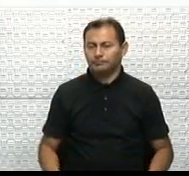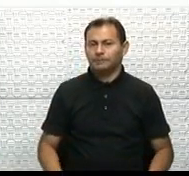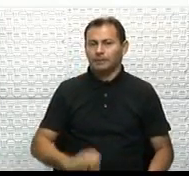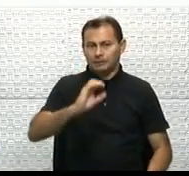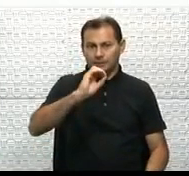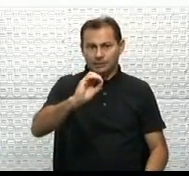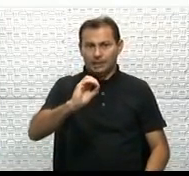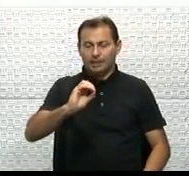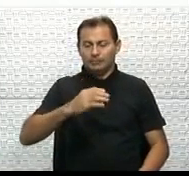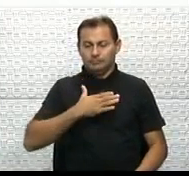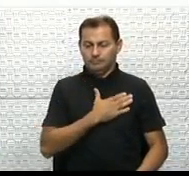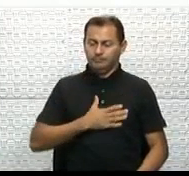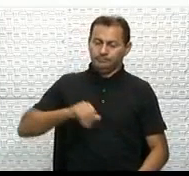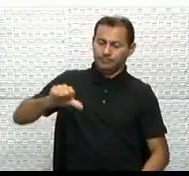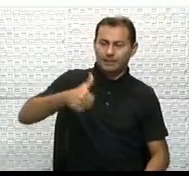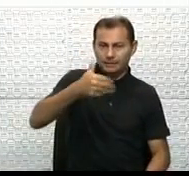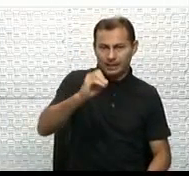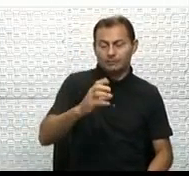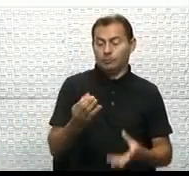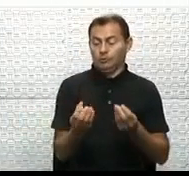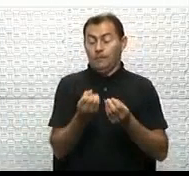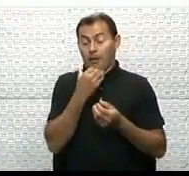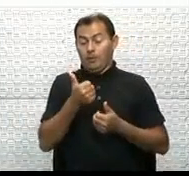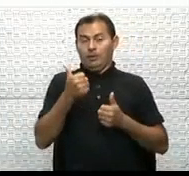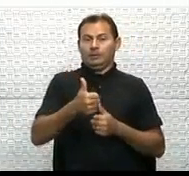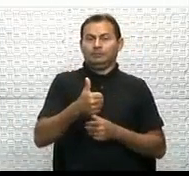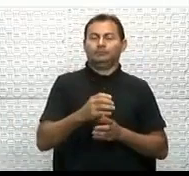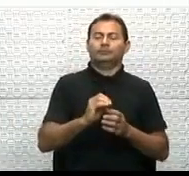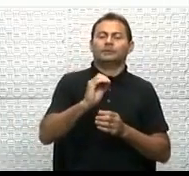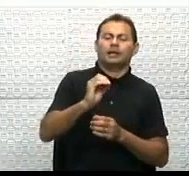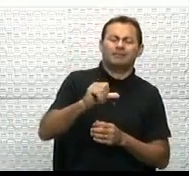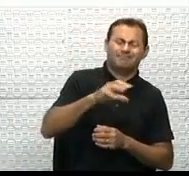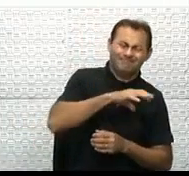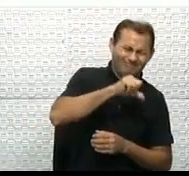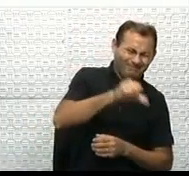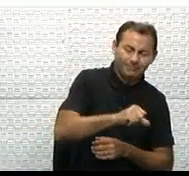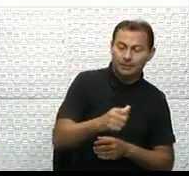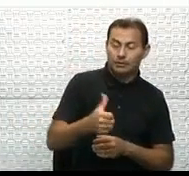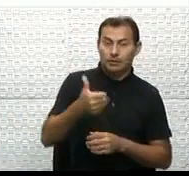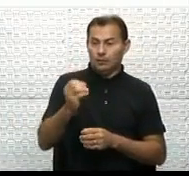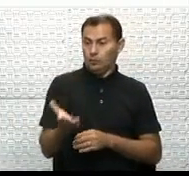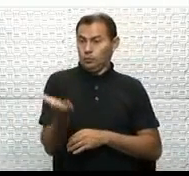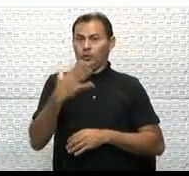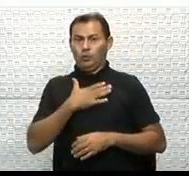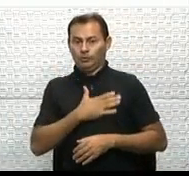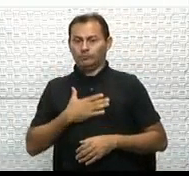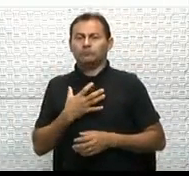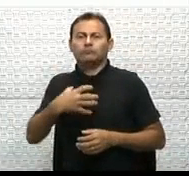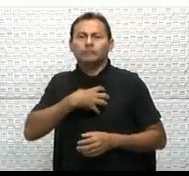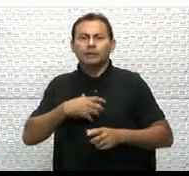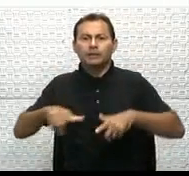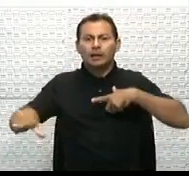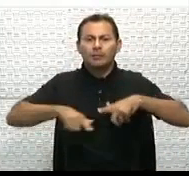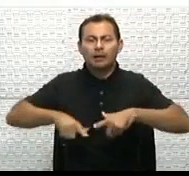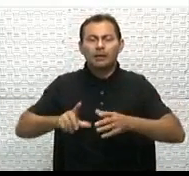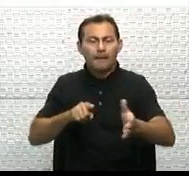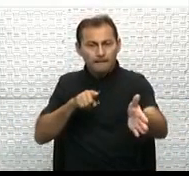De 0, insatisfeito, a 10, muito satisfeito, qual é a sua satisfação em relação às condições de trabalho?